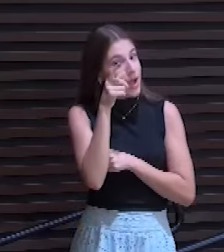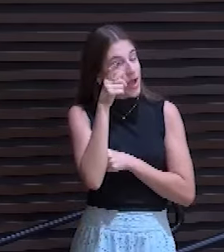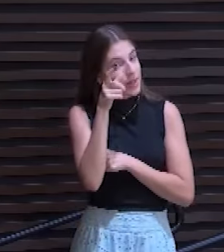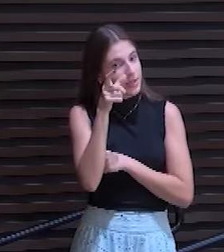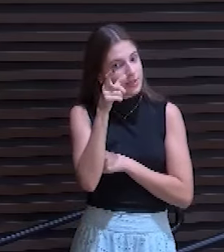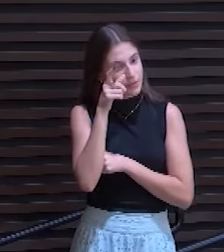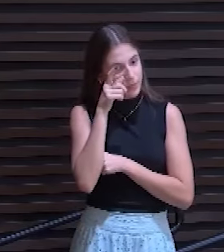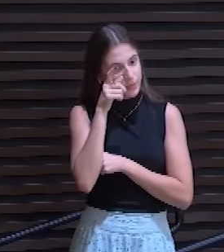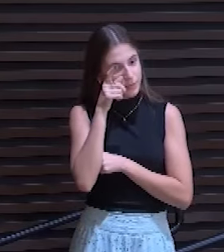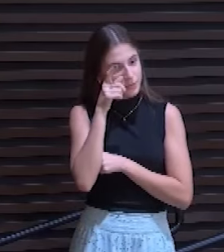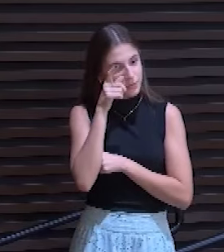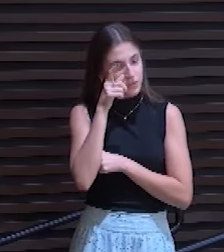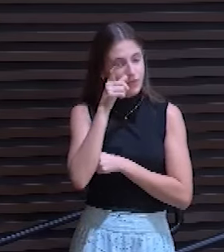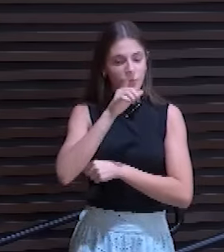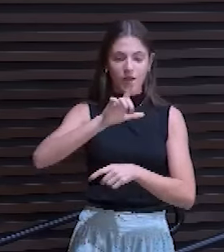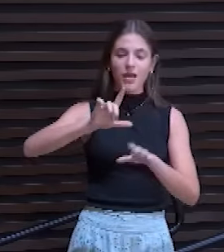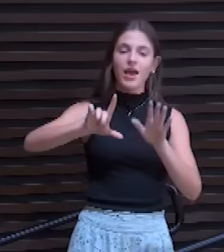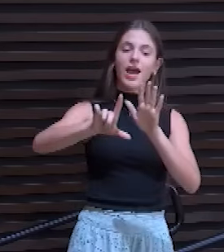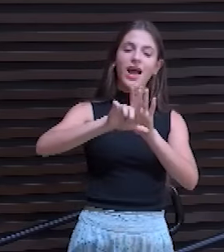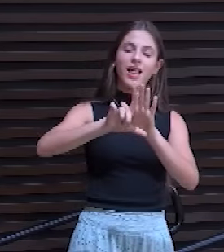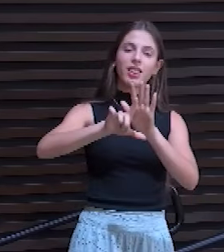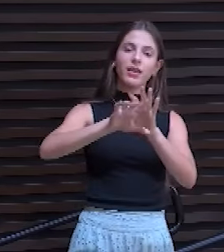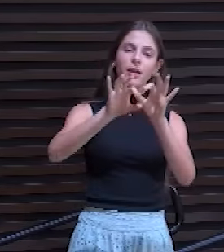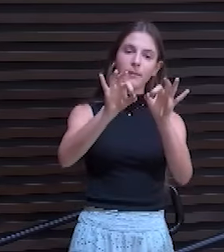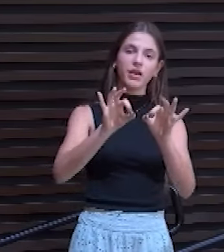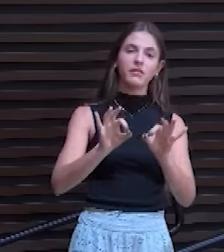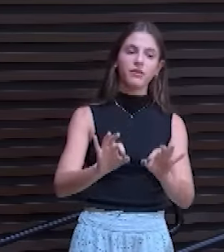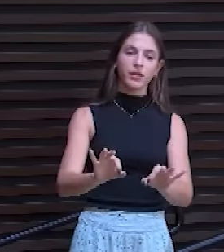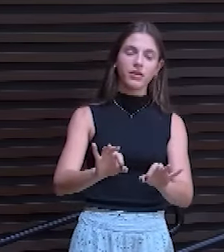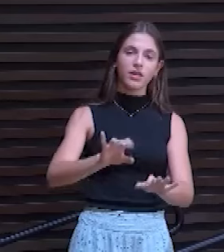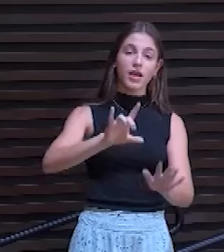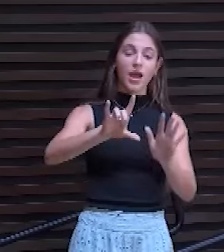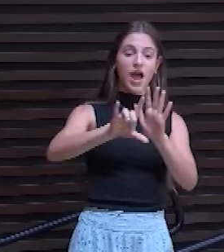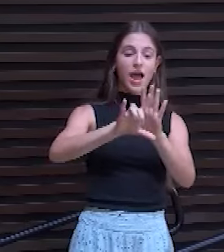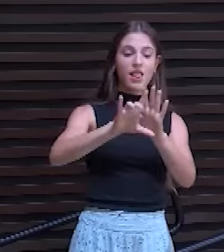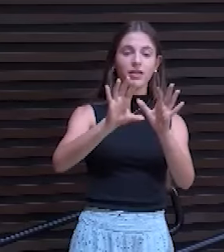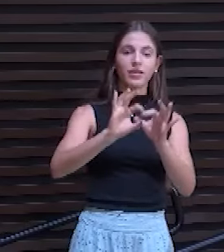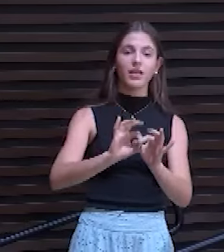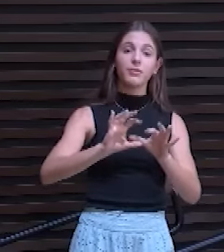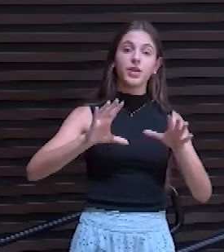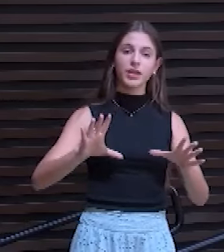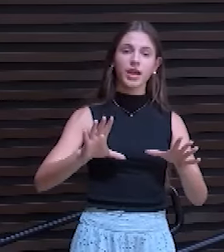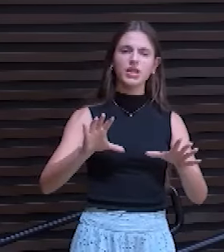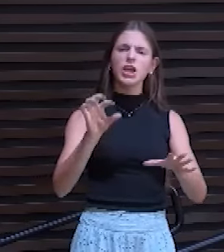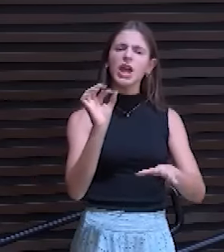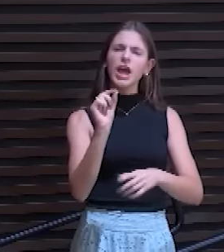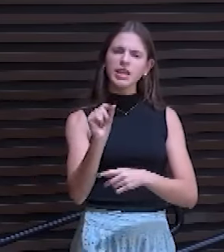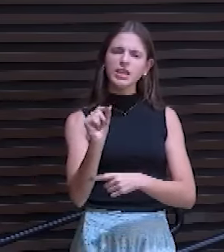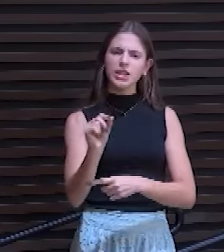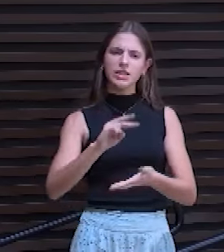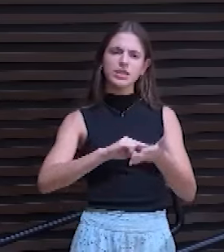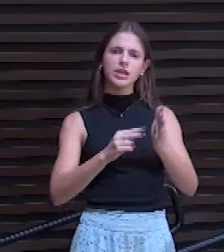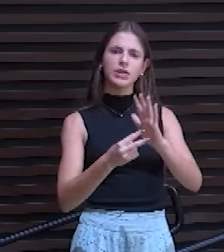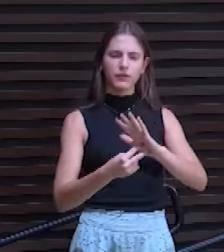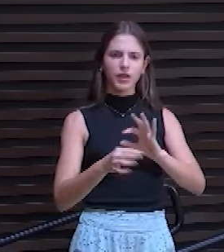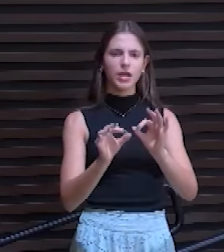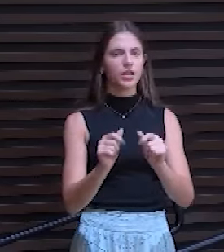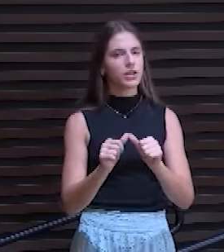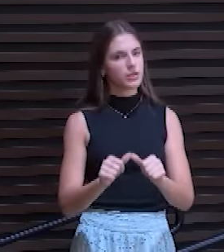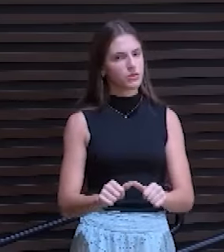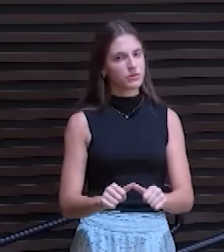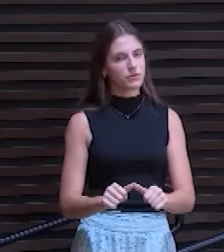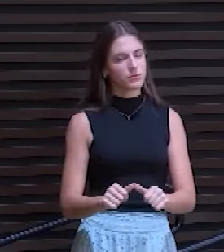atentamente a lei perfeita, a lei da liberdade. O que é a lei perfeita? O que é a lei da liberdade, meus